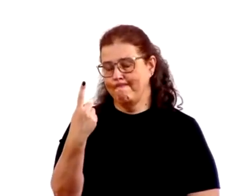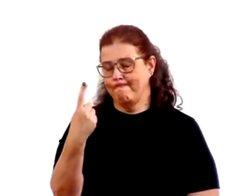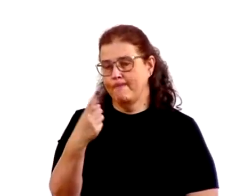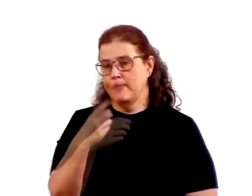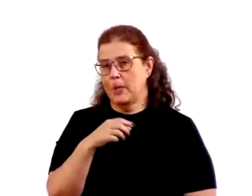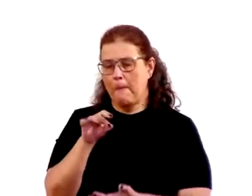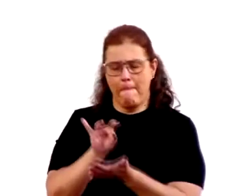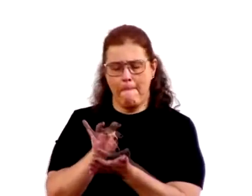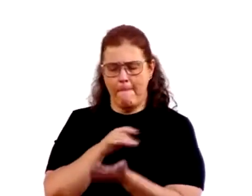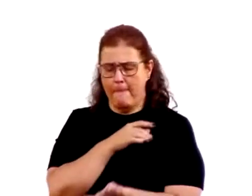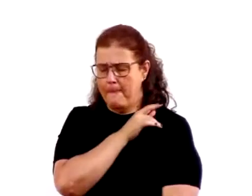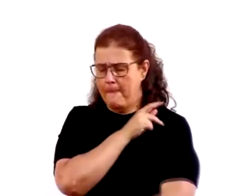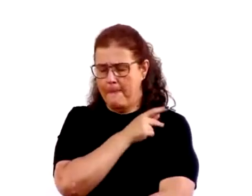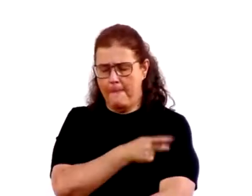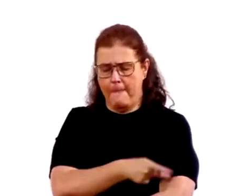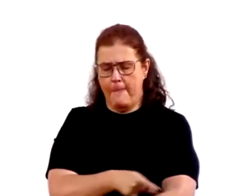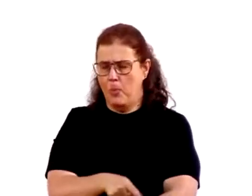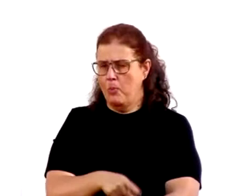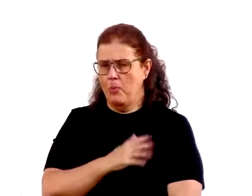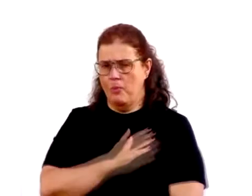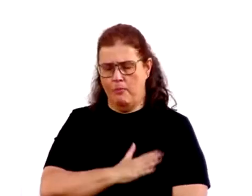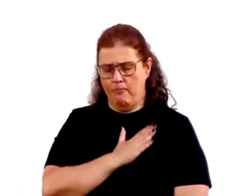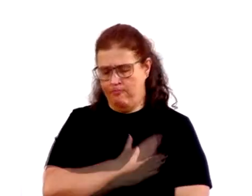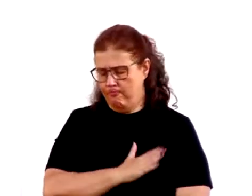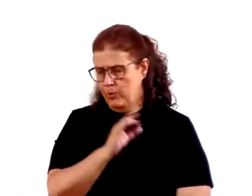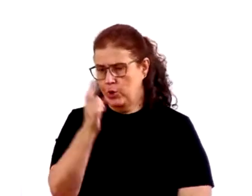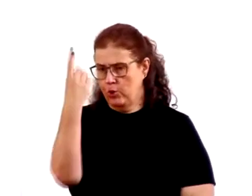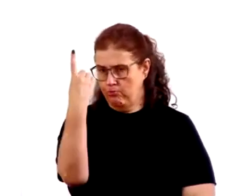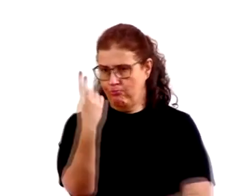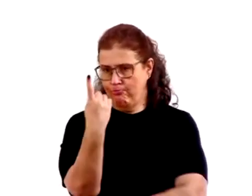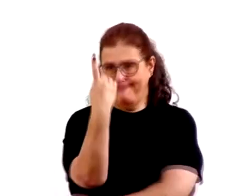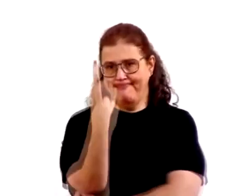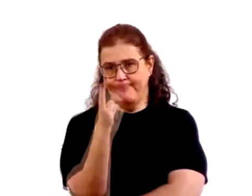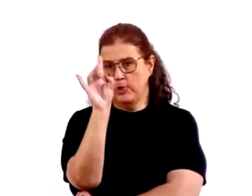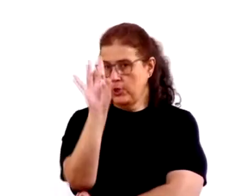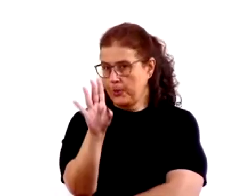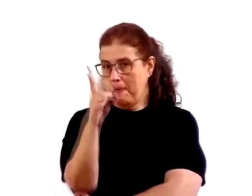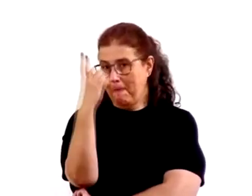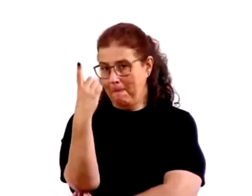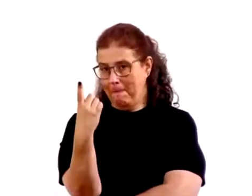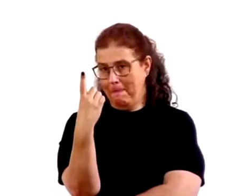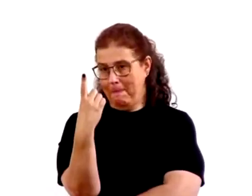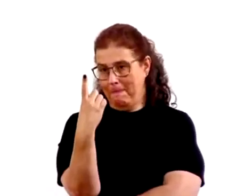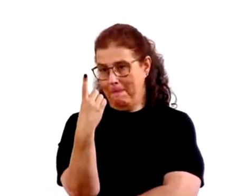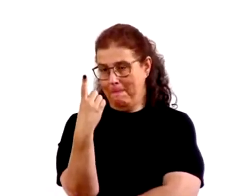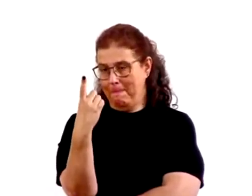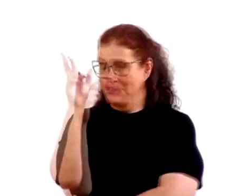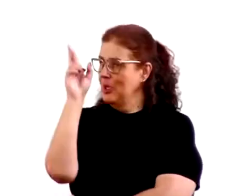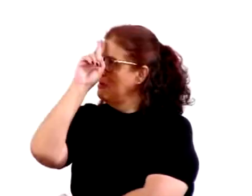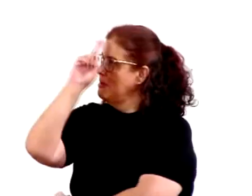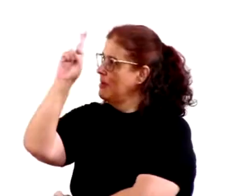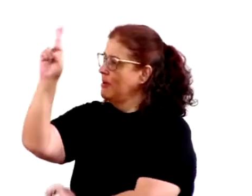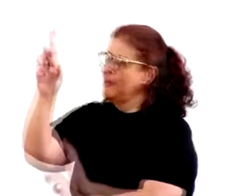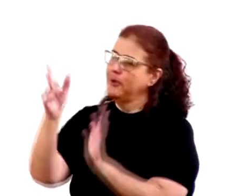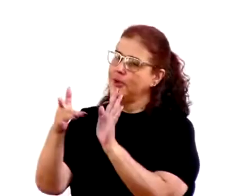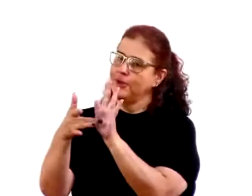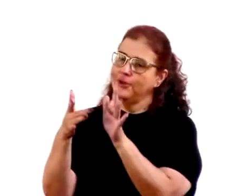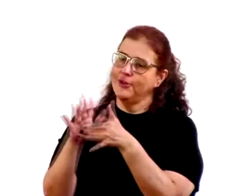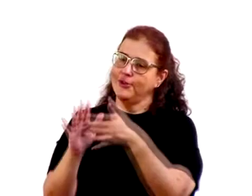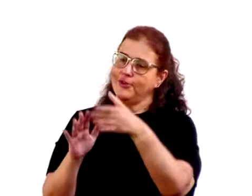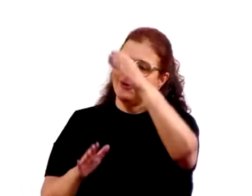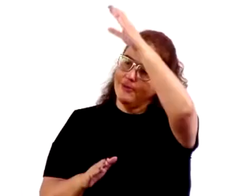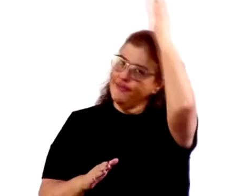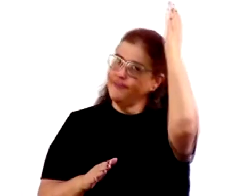é, limpo de coração, só um é, o Senhor Jesus